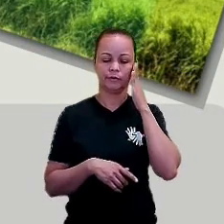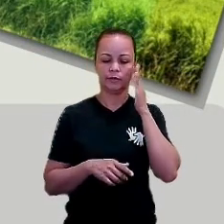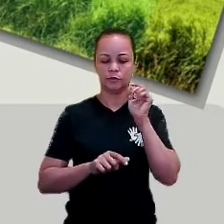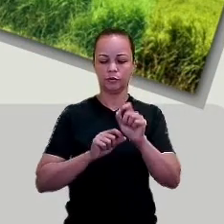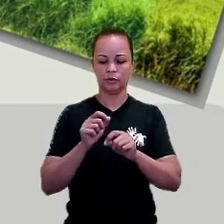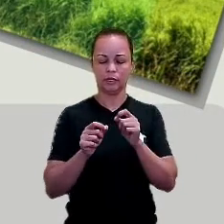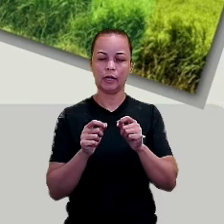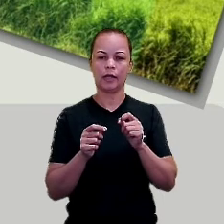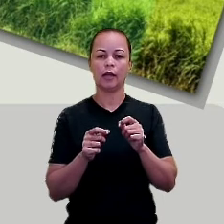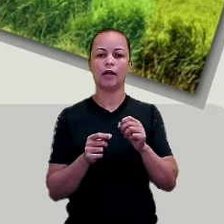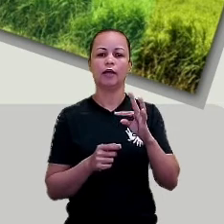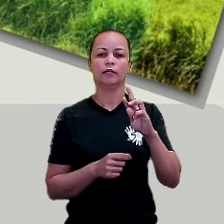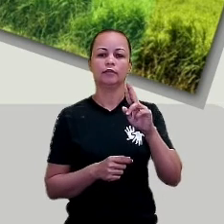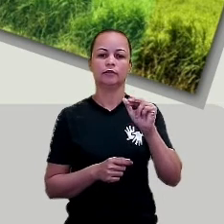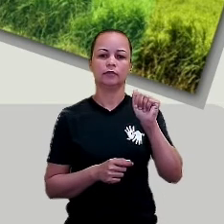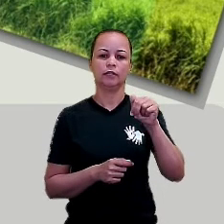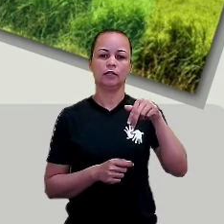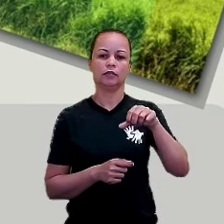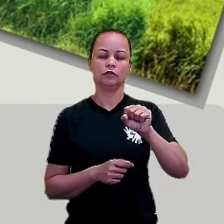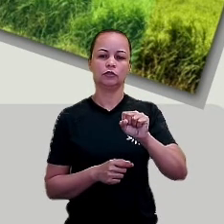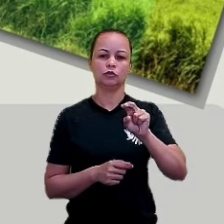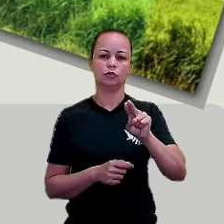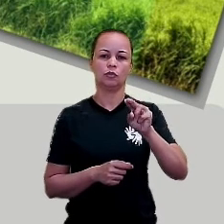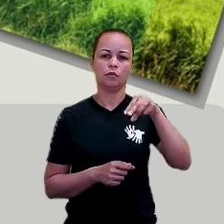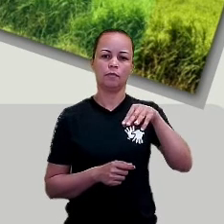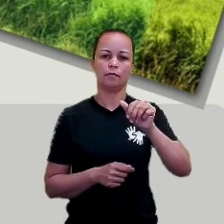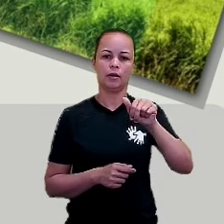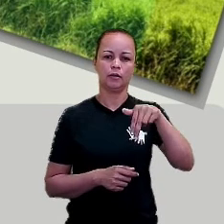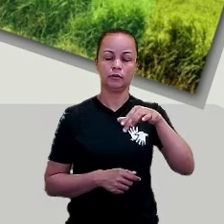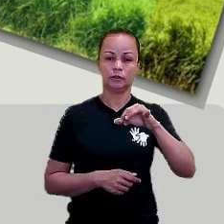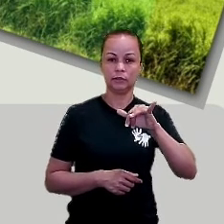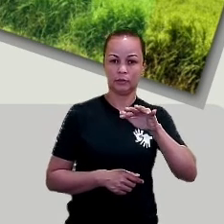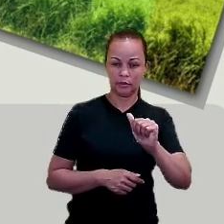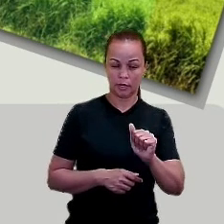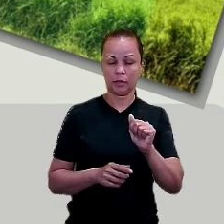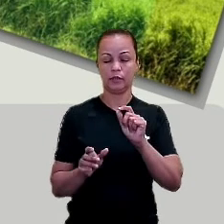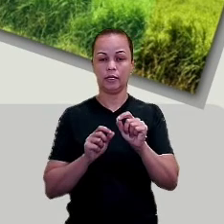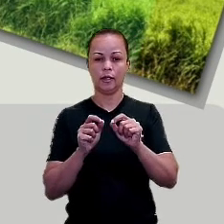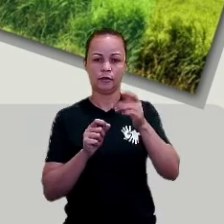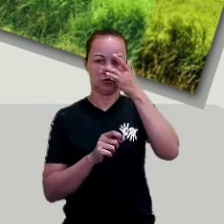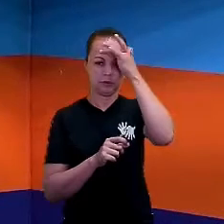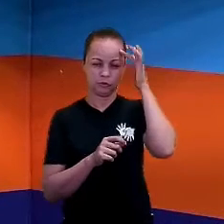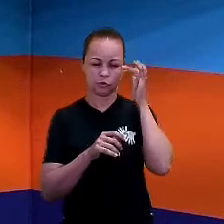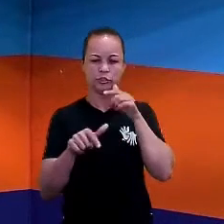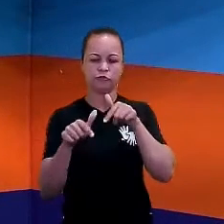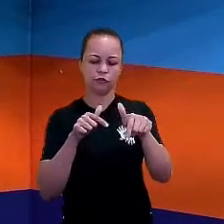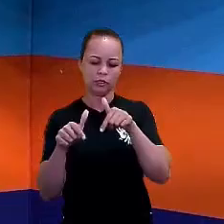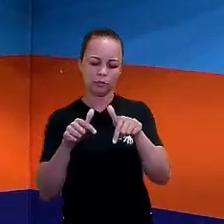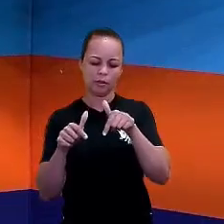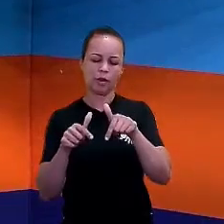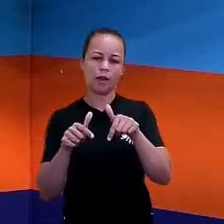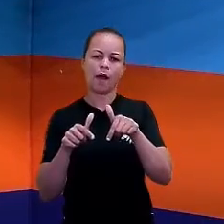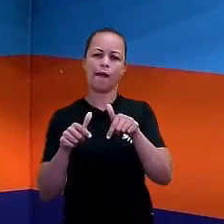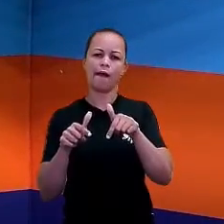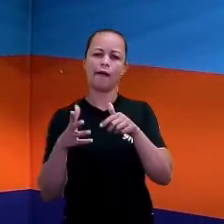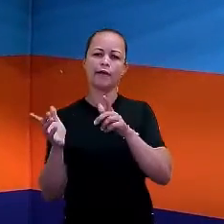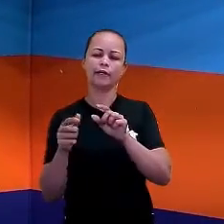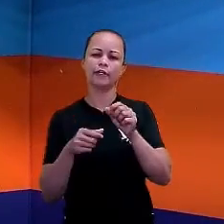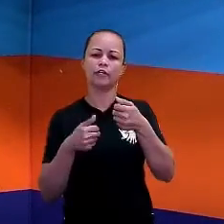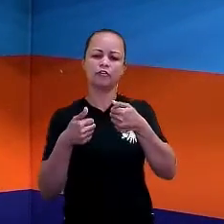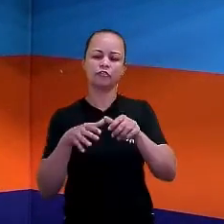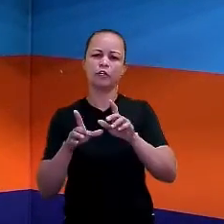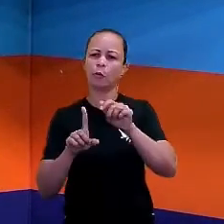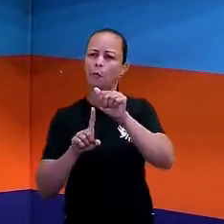de transumância, que é quando as pessoas vão trabalhar e passam um determinado de tempo. Eles nem vão e voltam no mesmo dia.